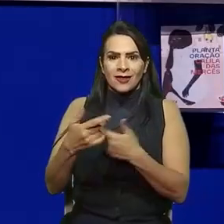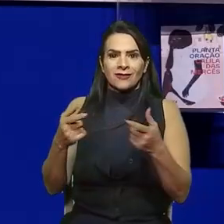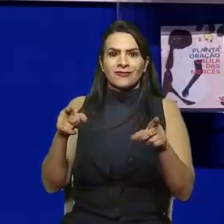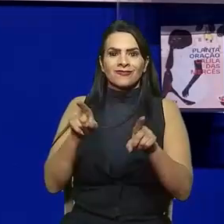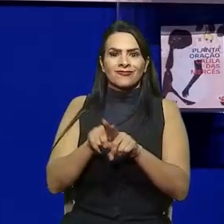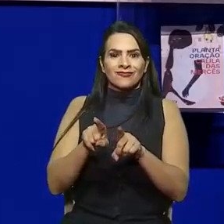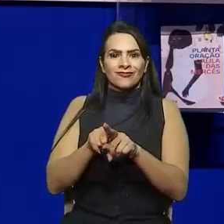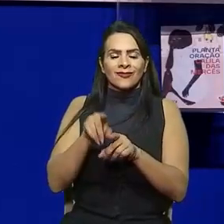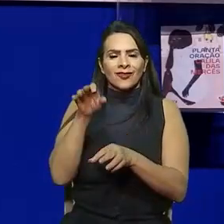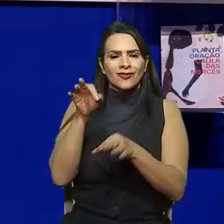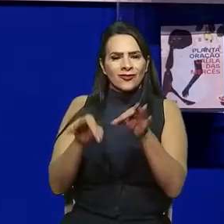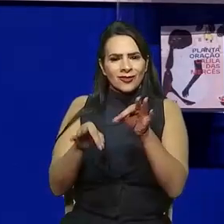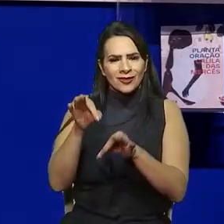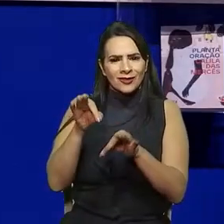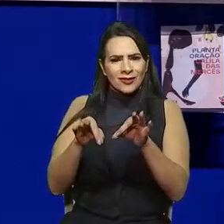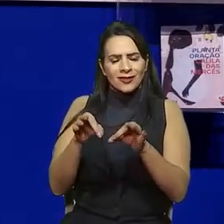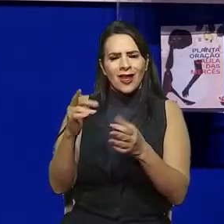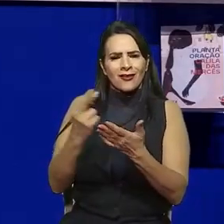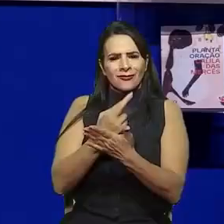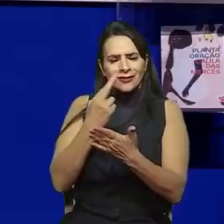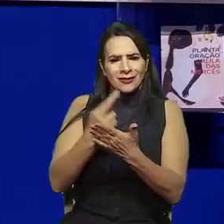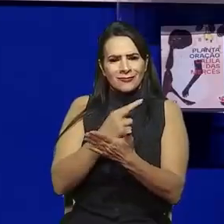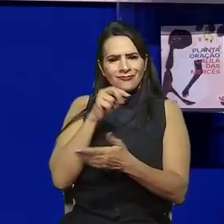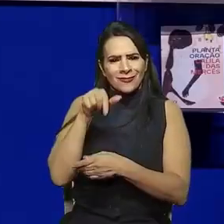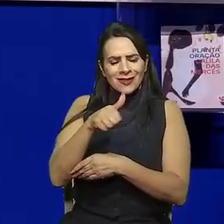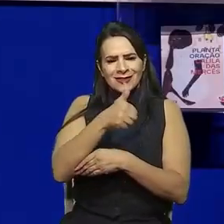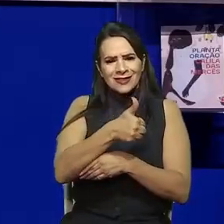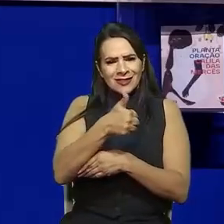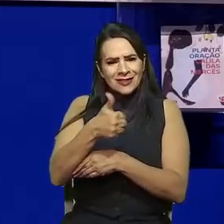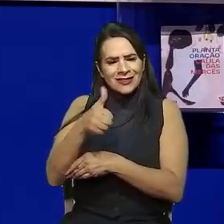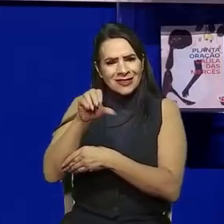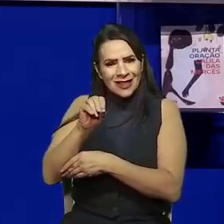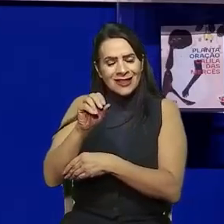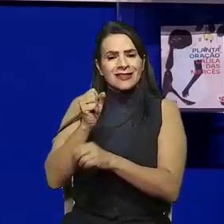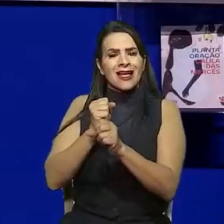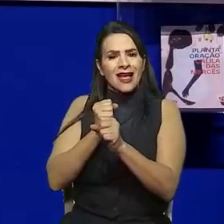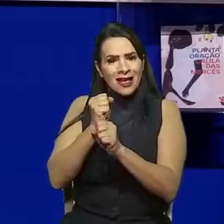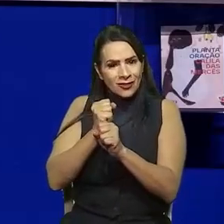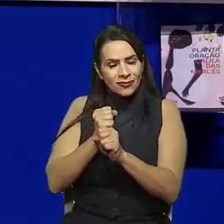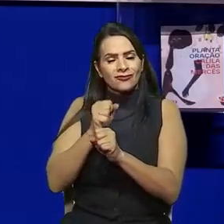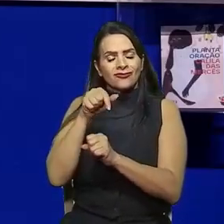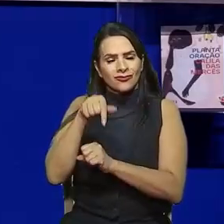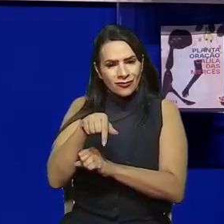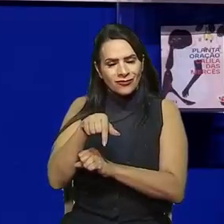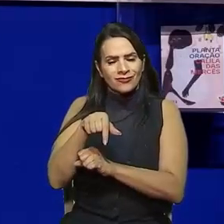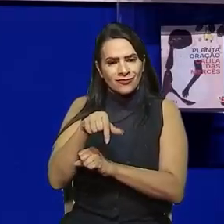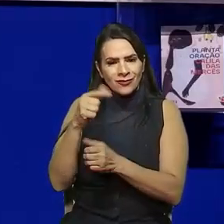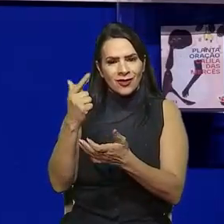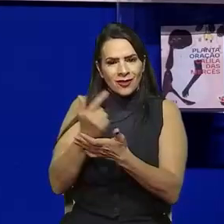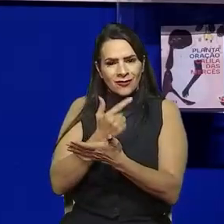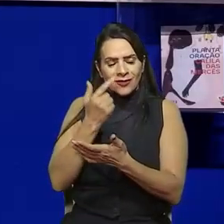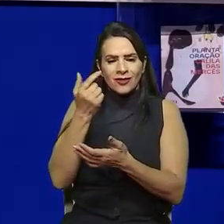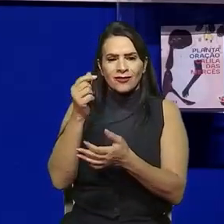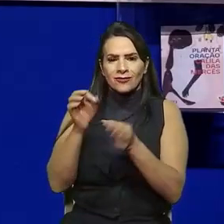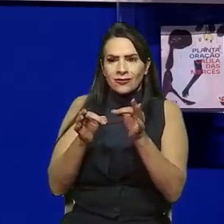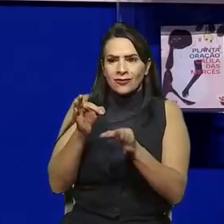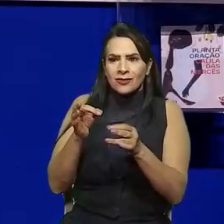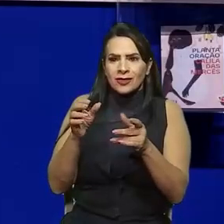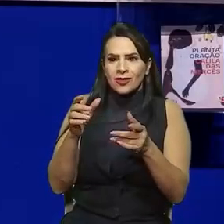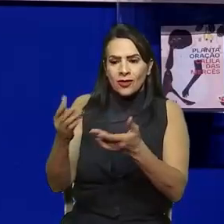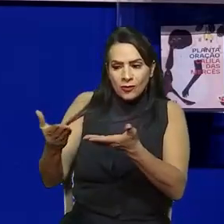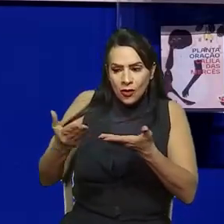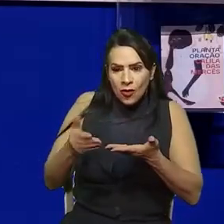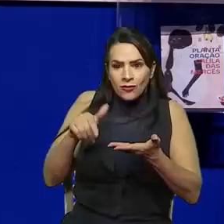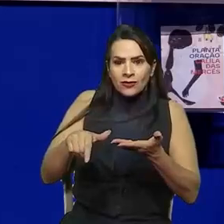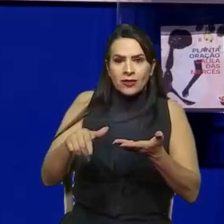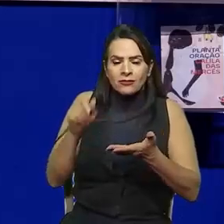editora jurídica brasileira, tem 110 anos. E quando eles me convidaram para fazer esse livro, foi muito maluco, sabe? Porque